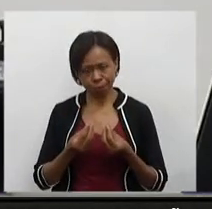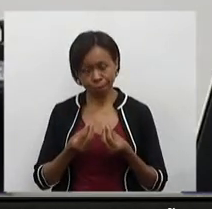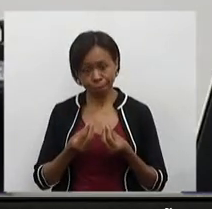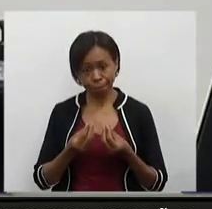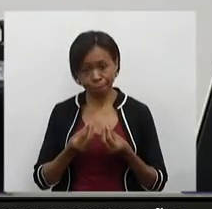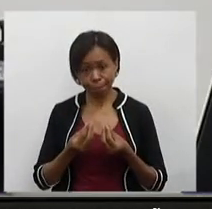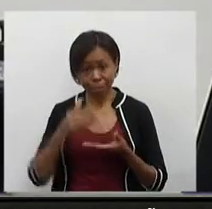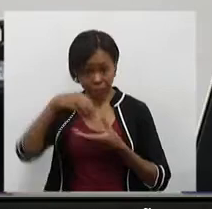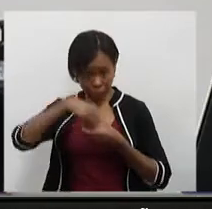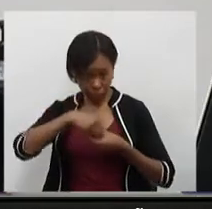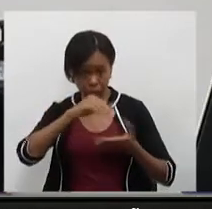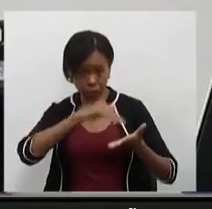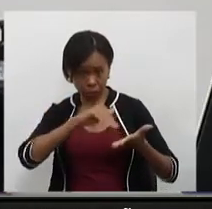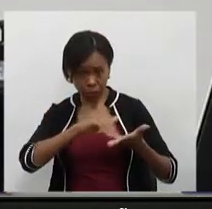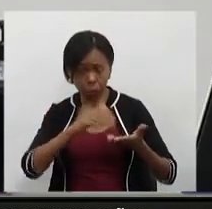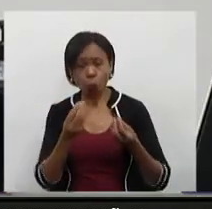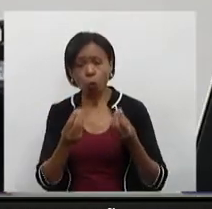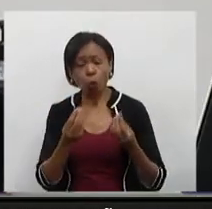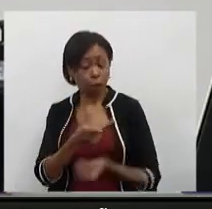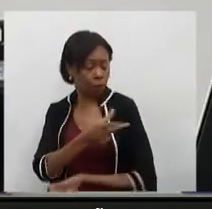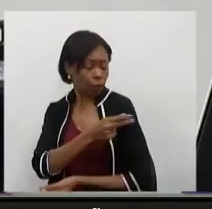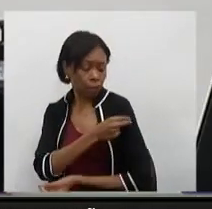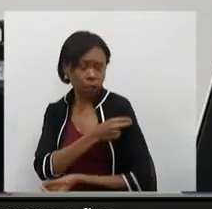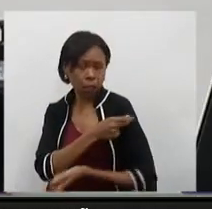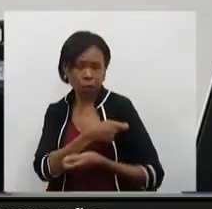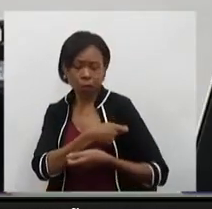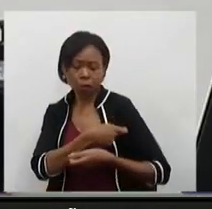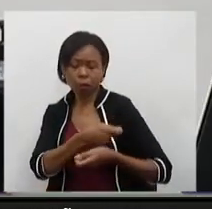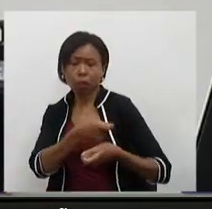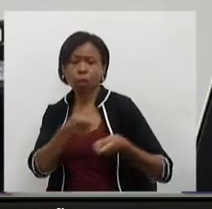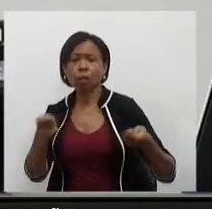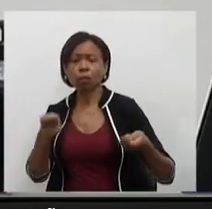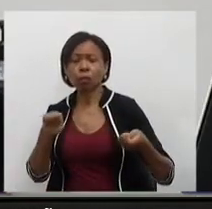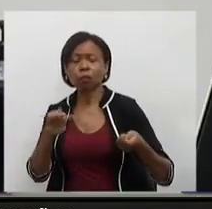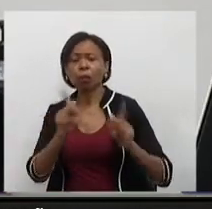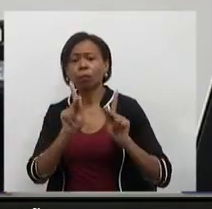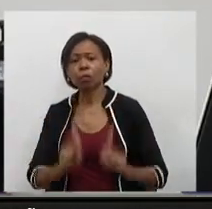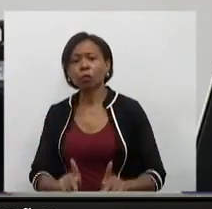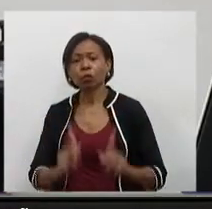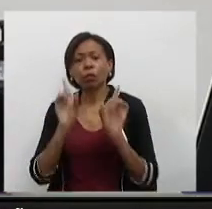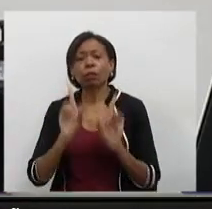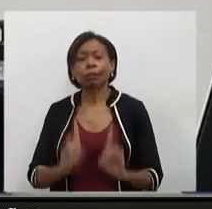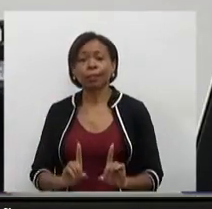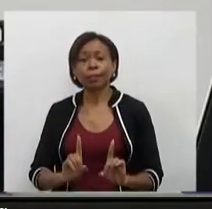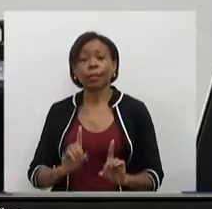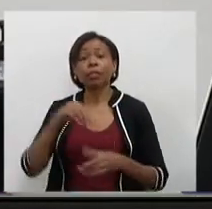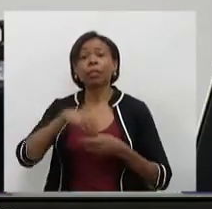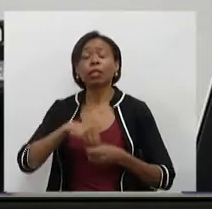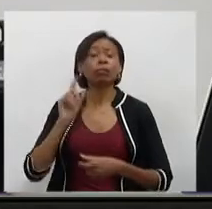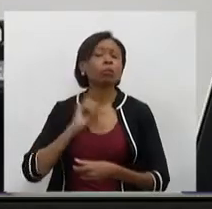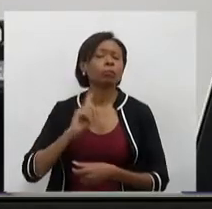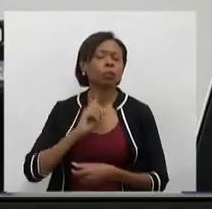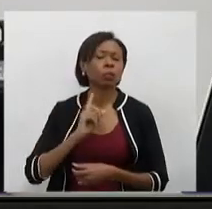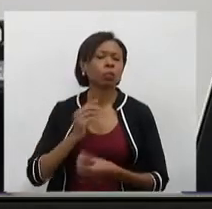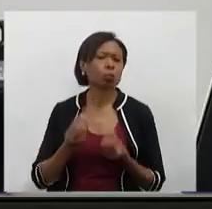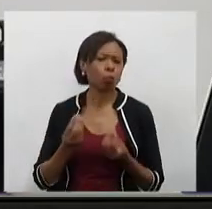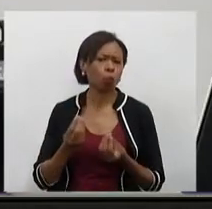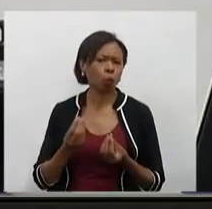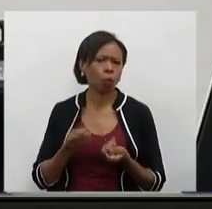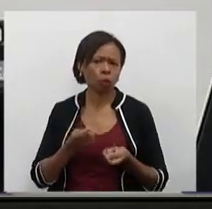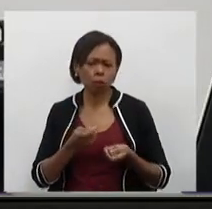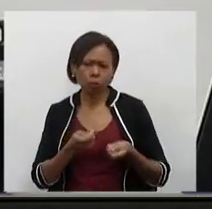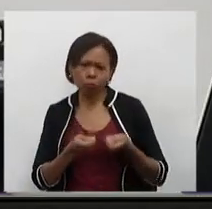na secretaria do envio dessas vacinas para as pessoas com deficiência aí no estado? Vocês vão fazer esse